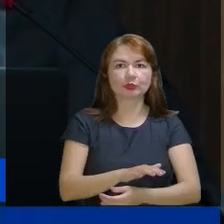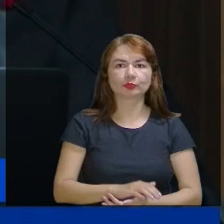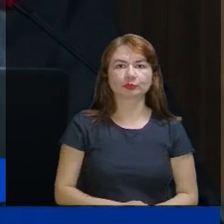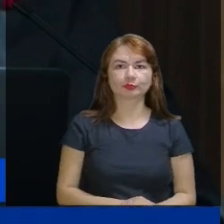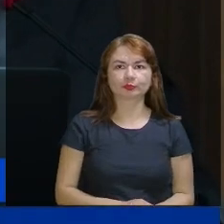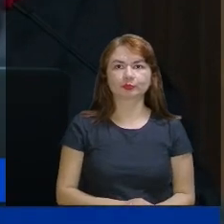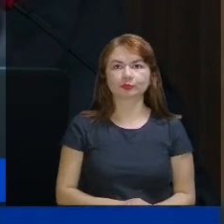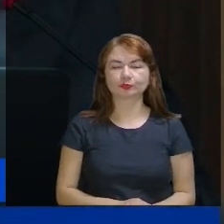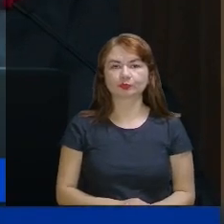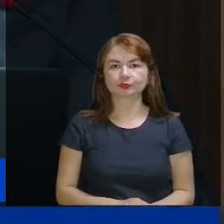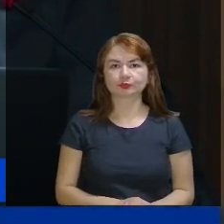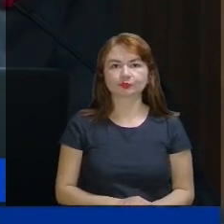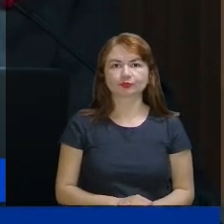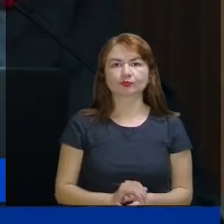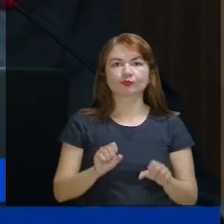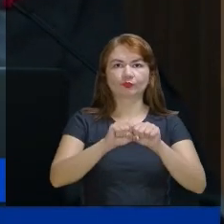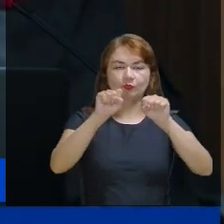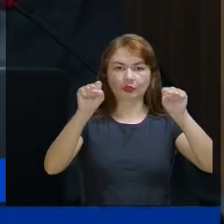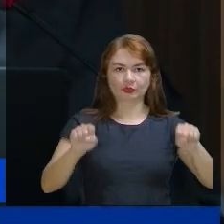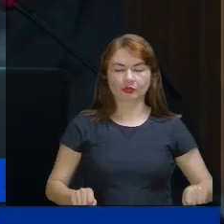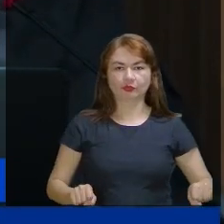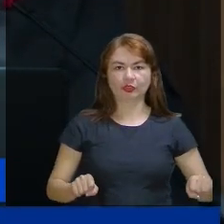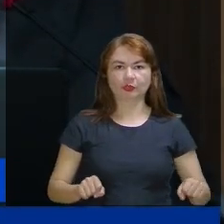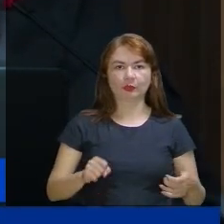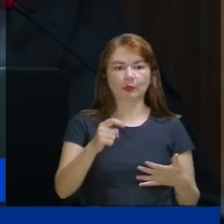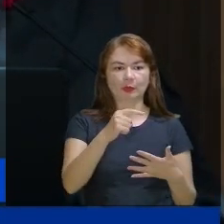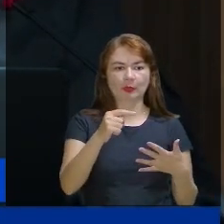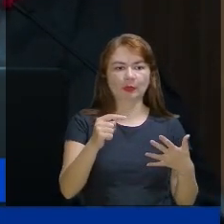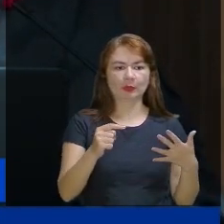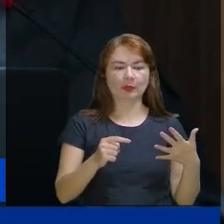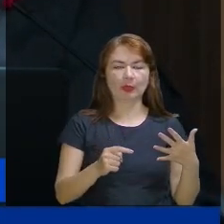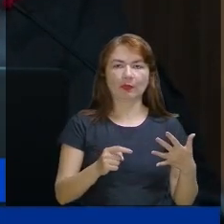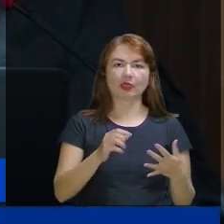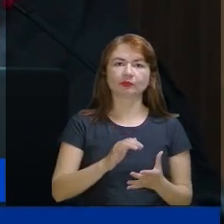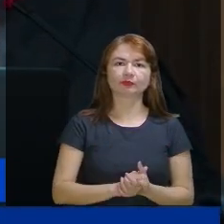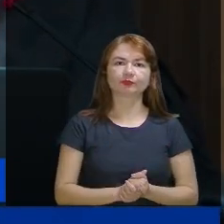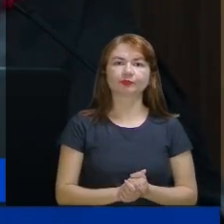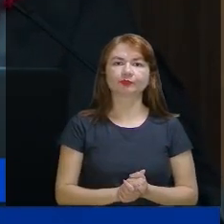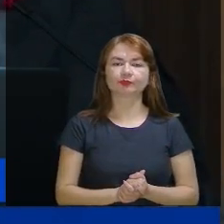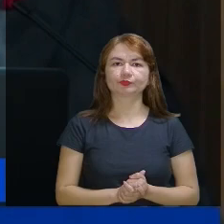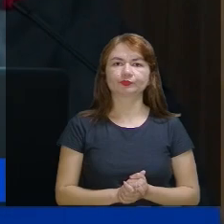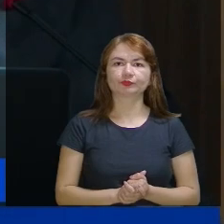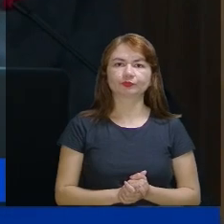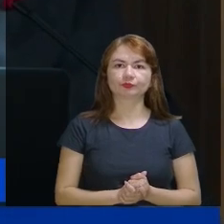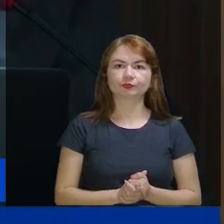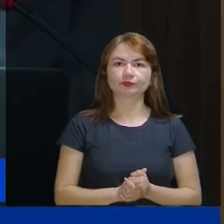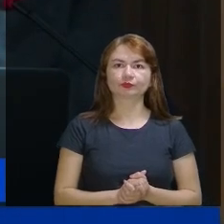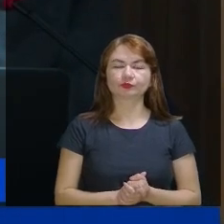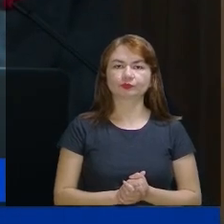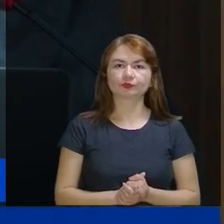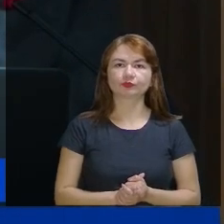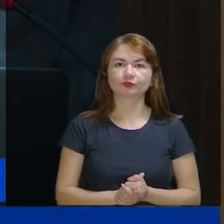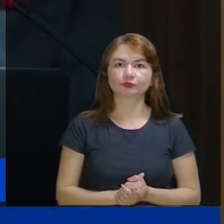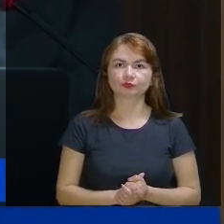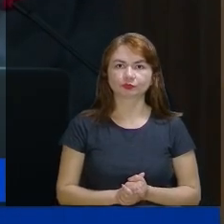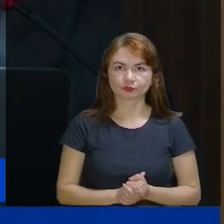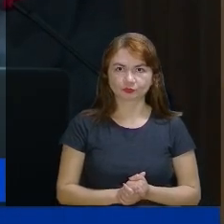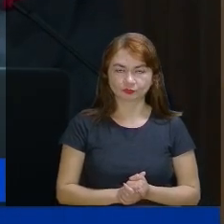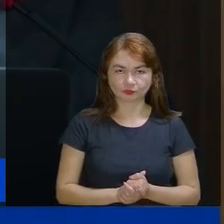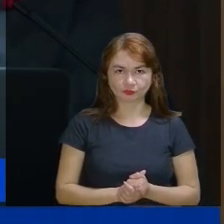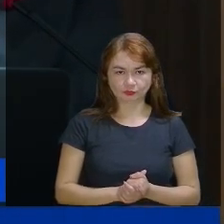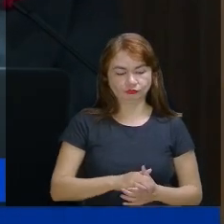a sistematização dos dados raciais no Poder Judiciário. Trata do aperfeiçoamento da gestão de bancos de